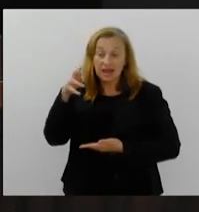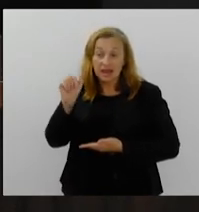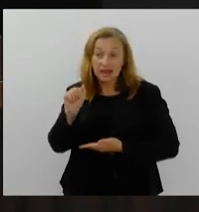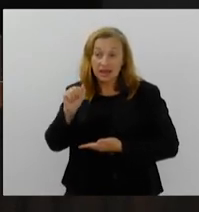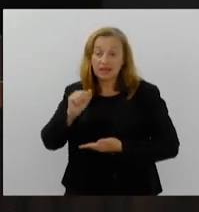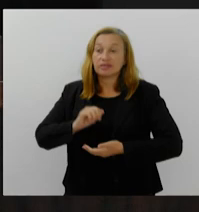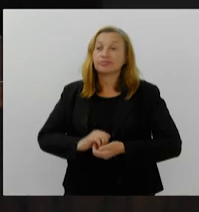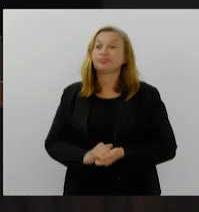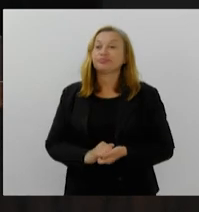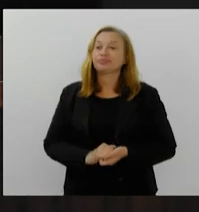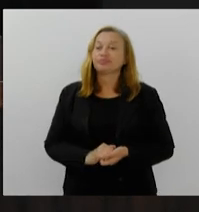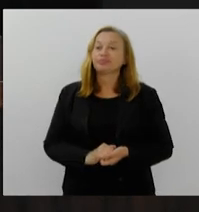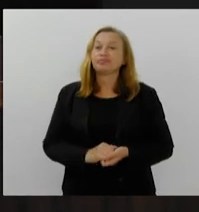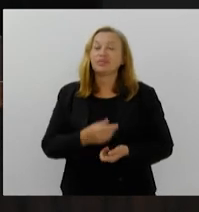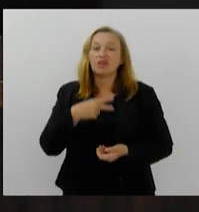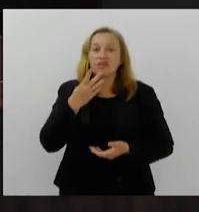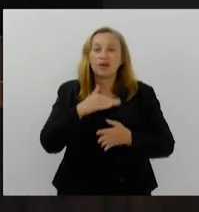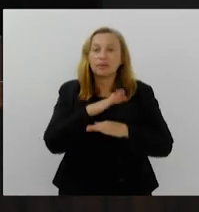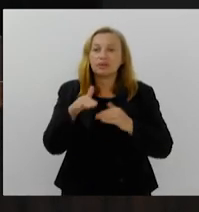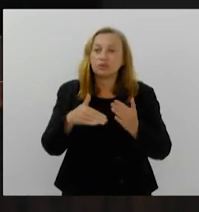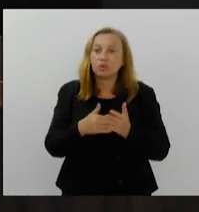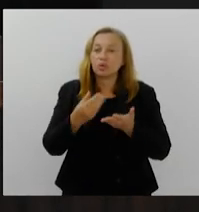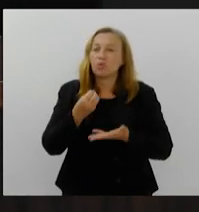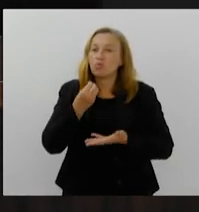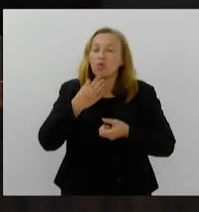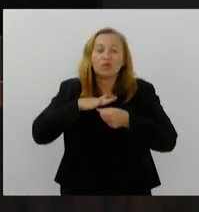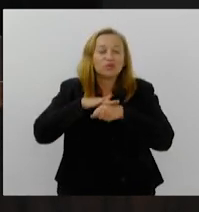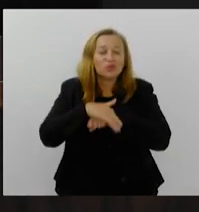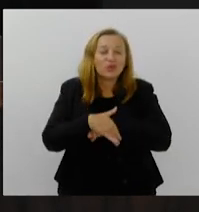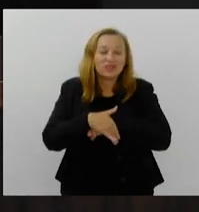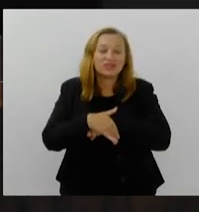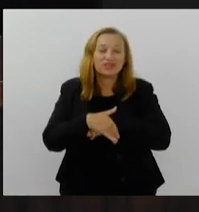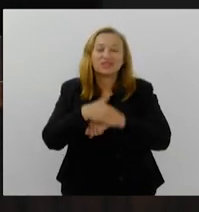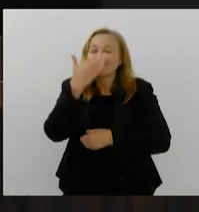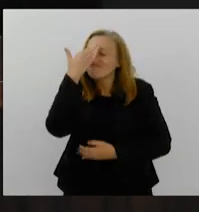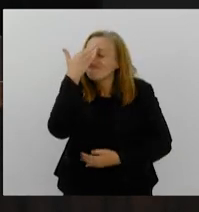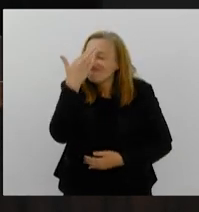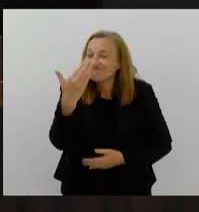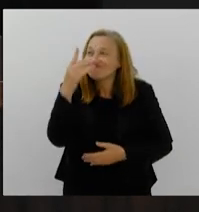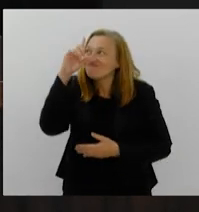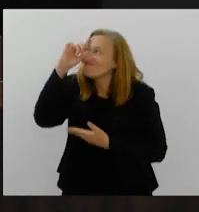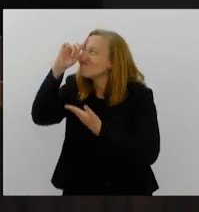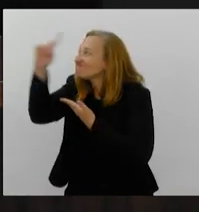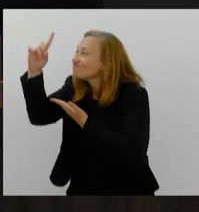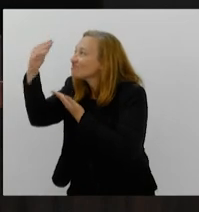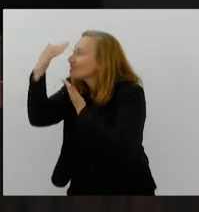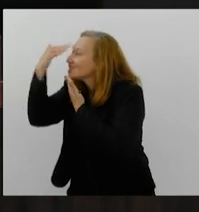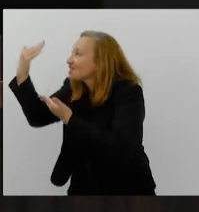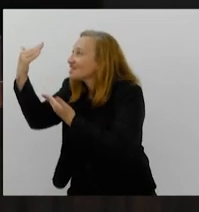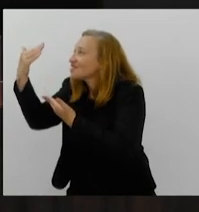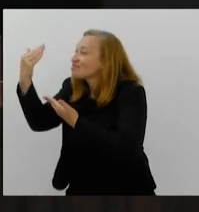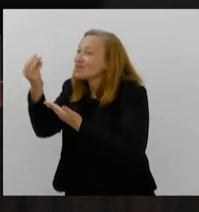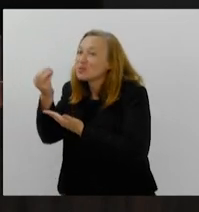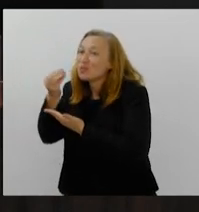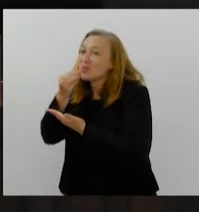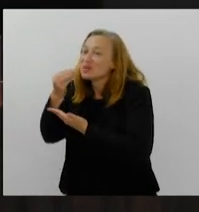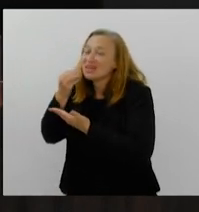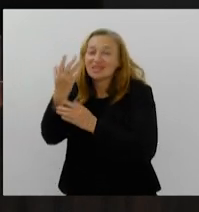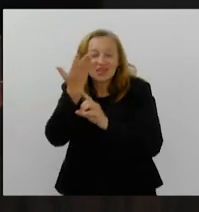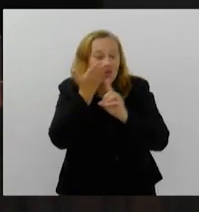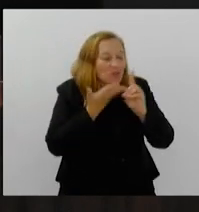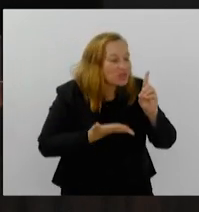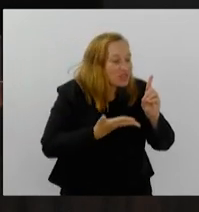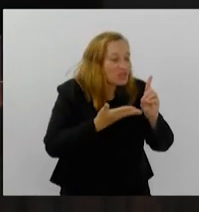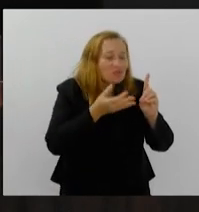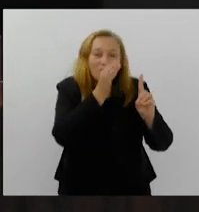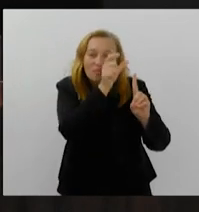superior, e dizer a todos que tenham uma boa noite, agradecer a Deus por essa oportunidade de estar homenageando